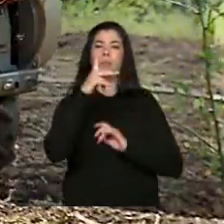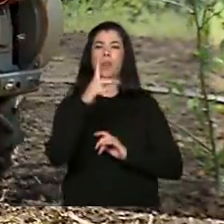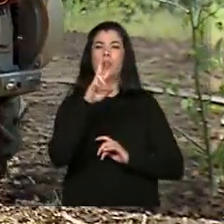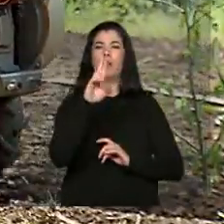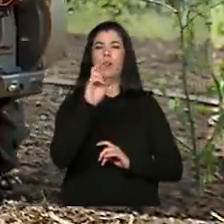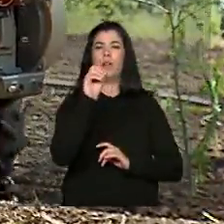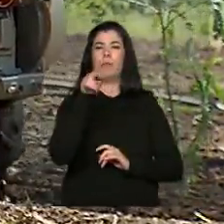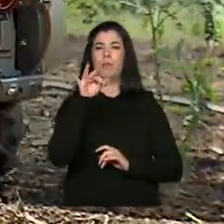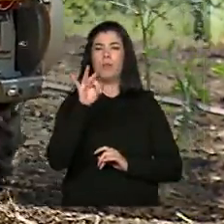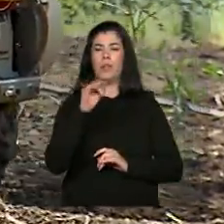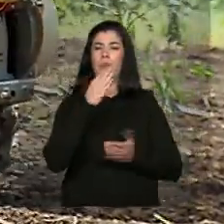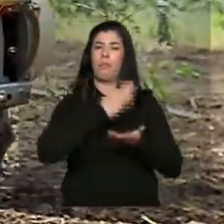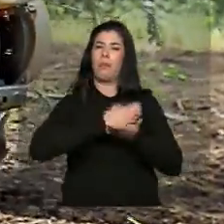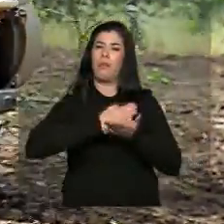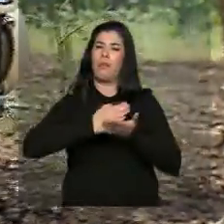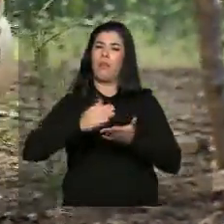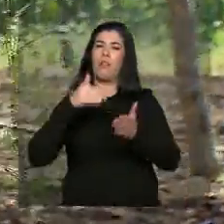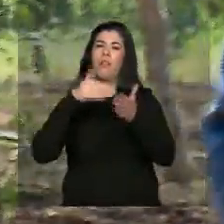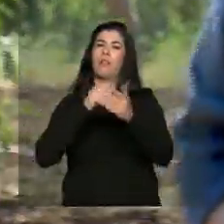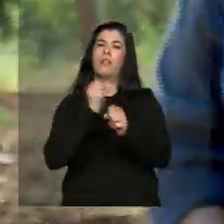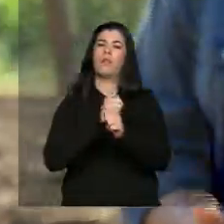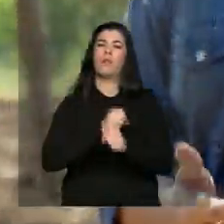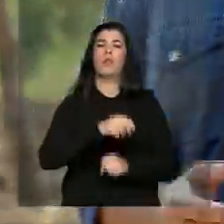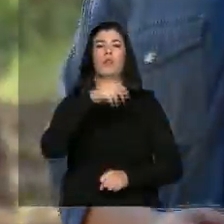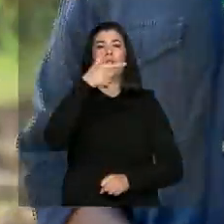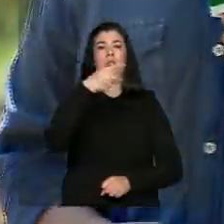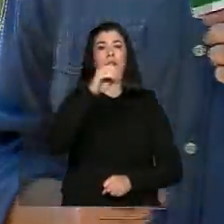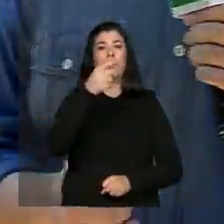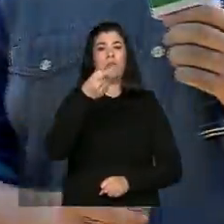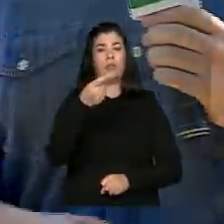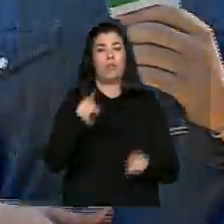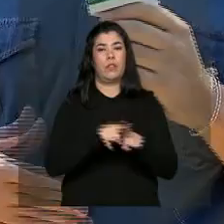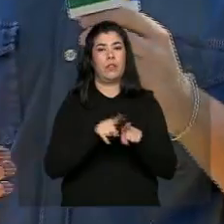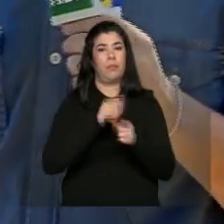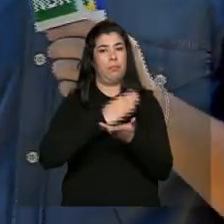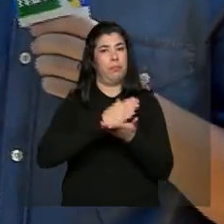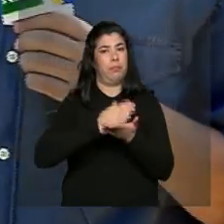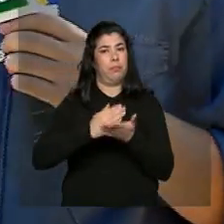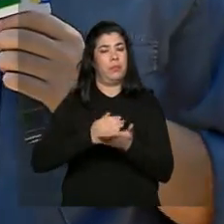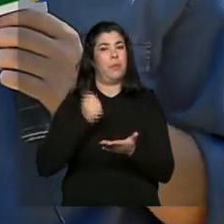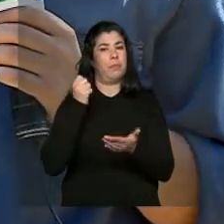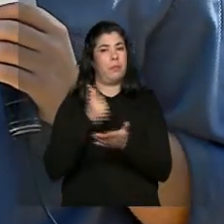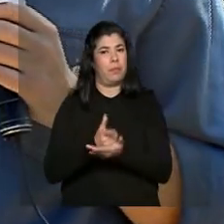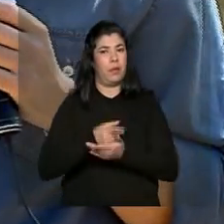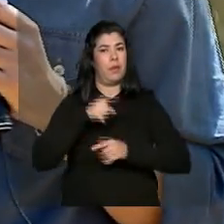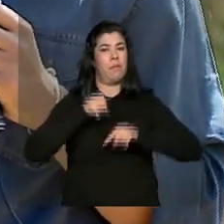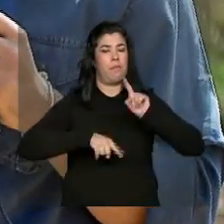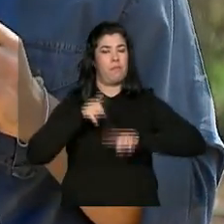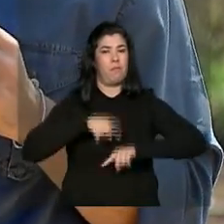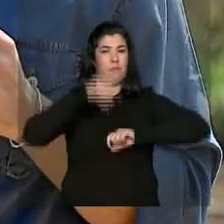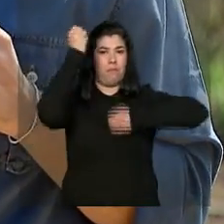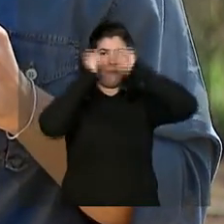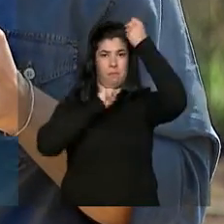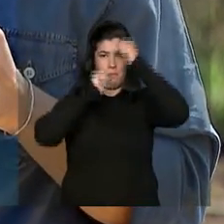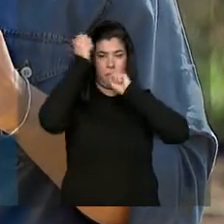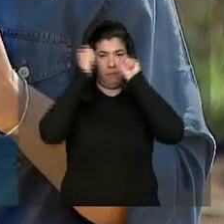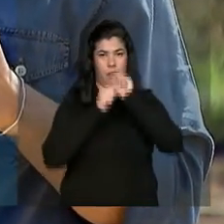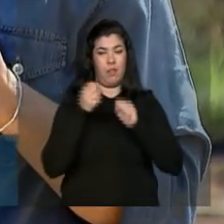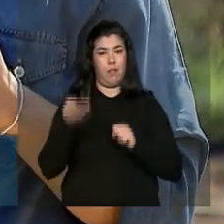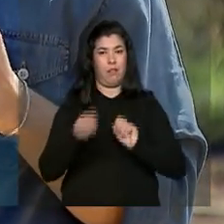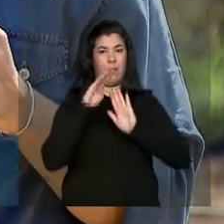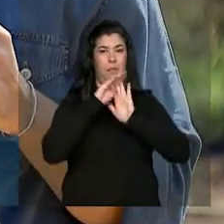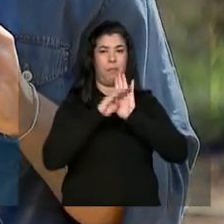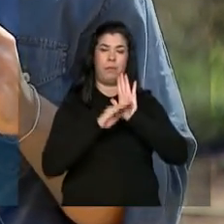forma parcelada até 2020. Mas além de financiar o investimento em máquinas e equipamentos, o